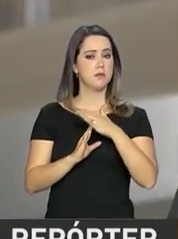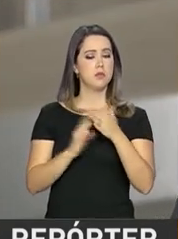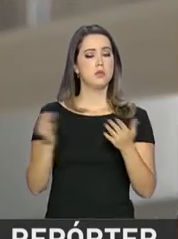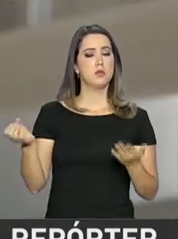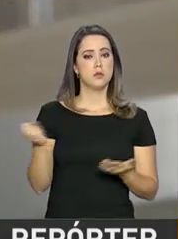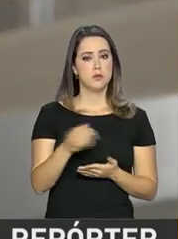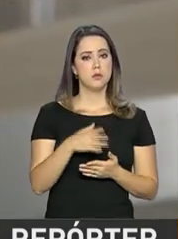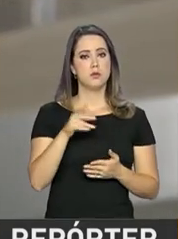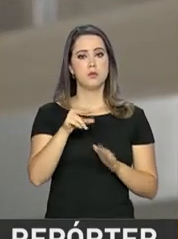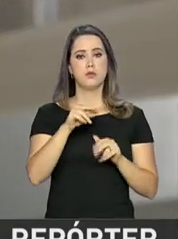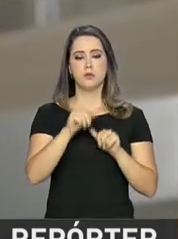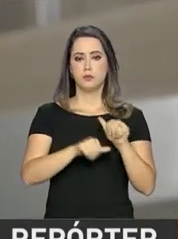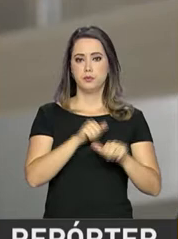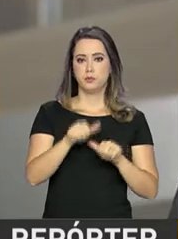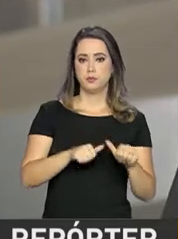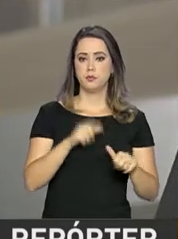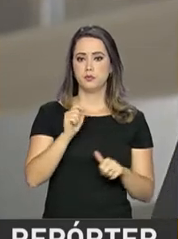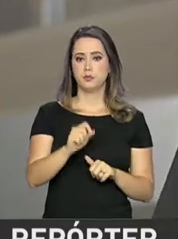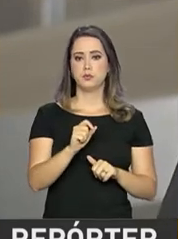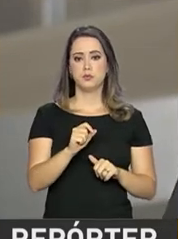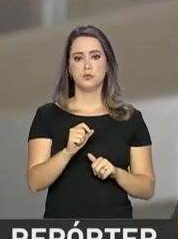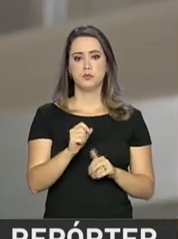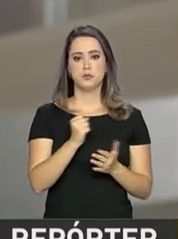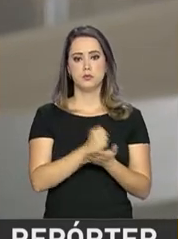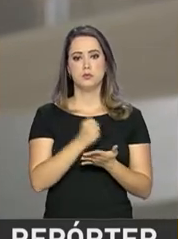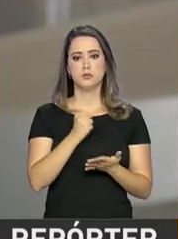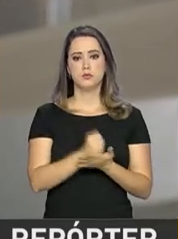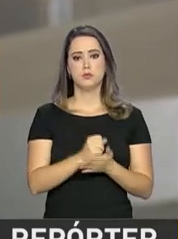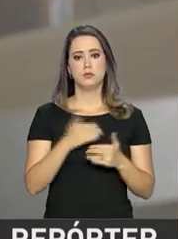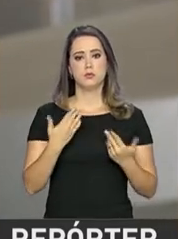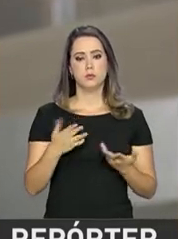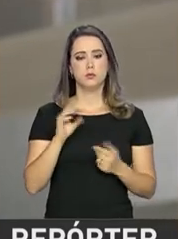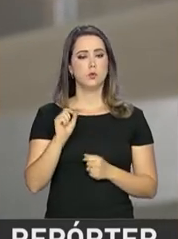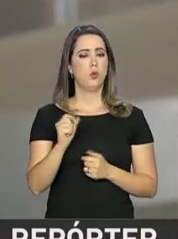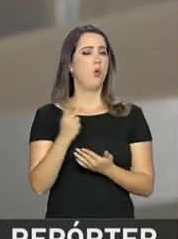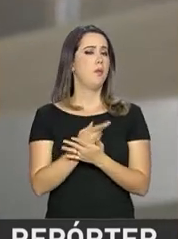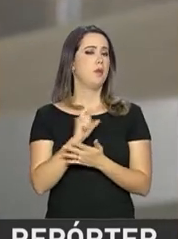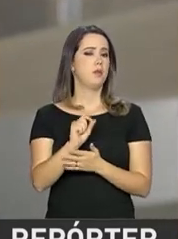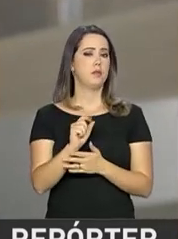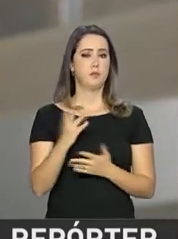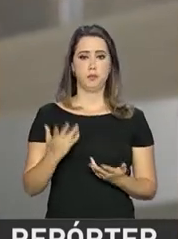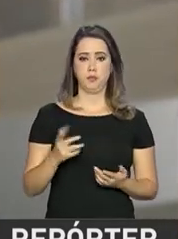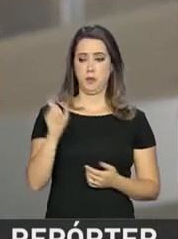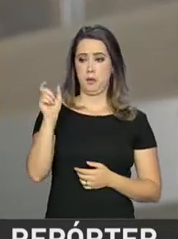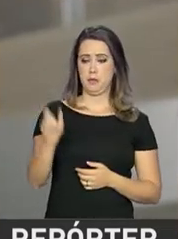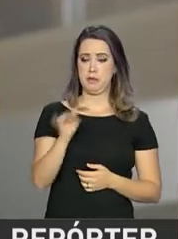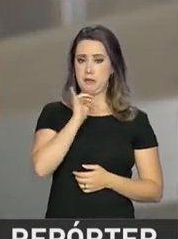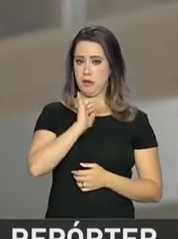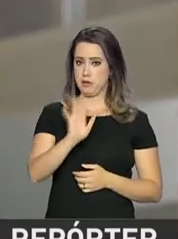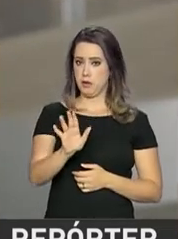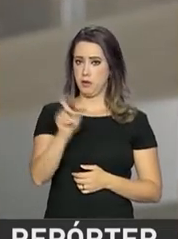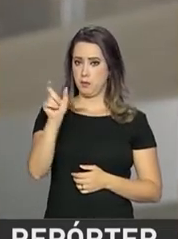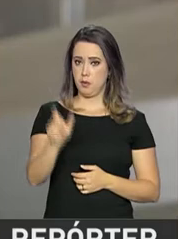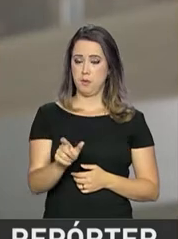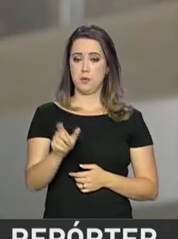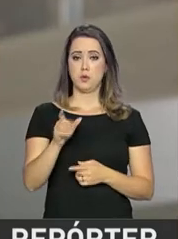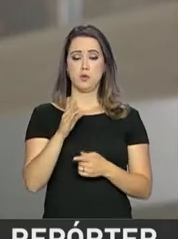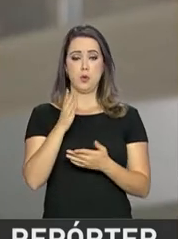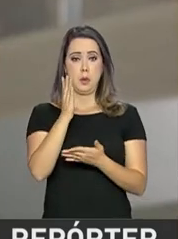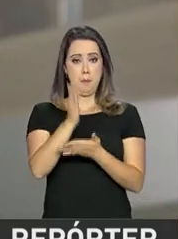sair de suas modalidades de contratação como é que vai funcionar roberto no caso por exemplo da coparticipação